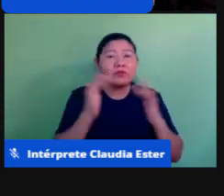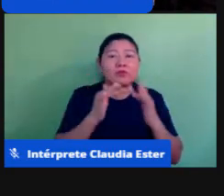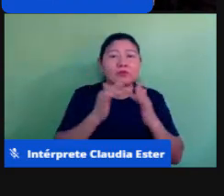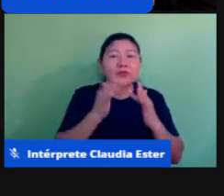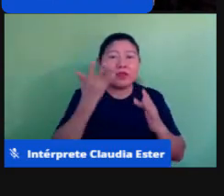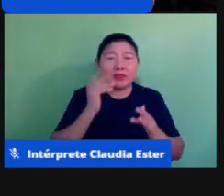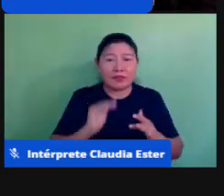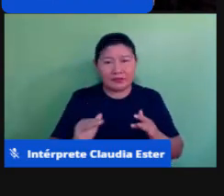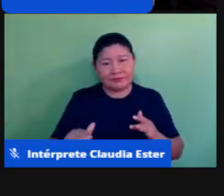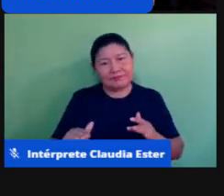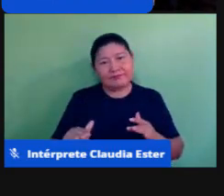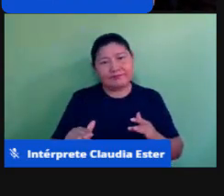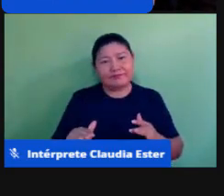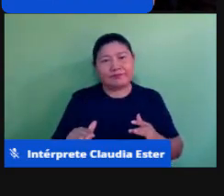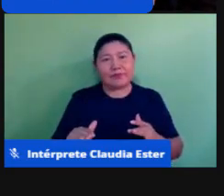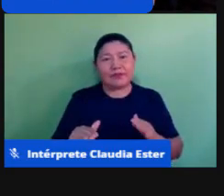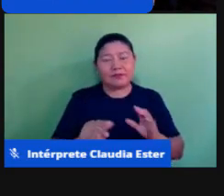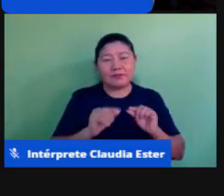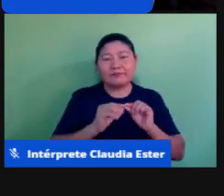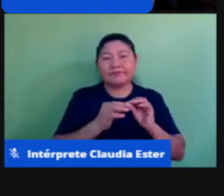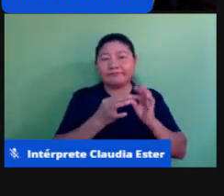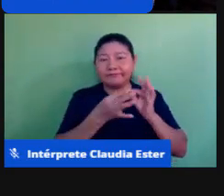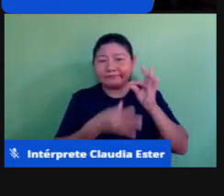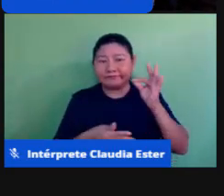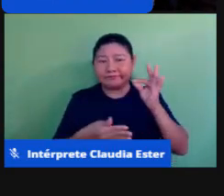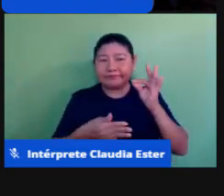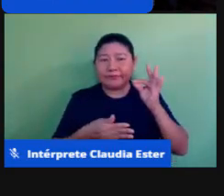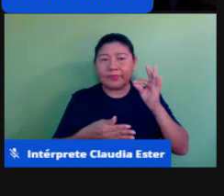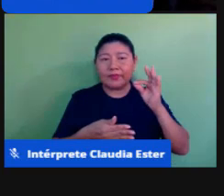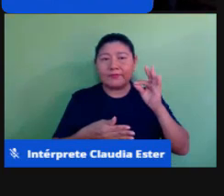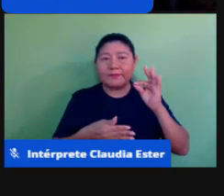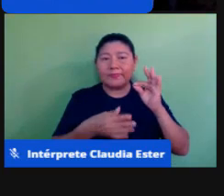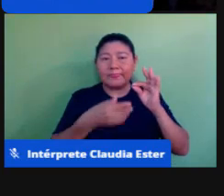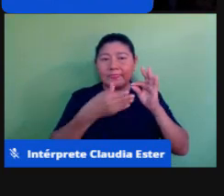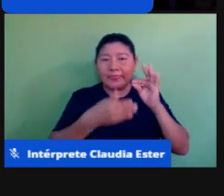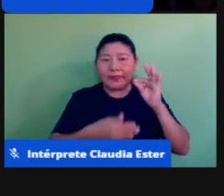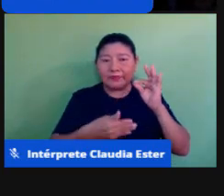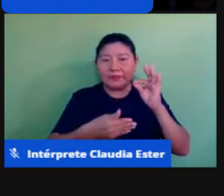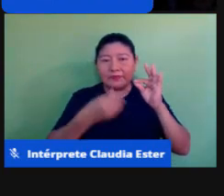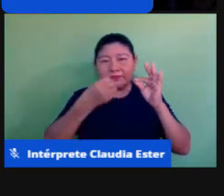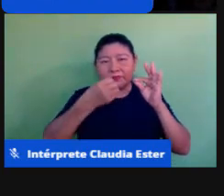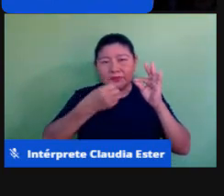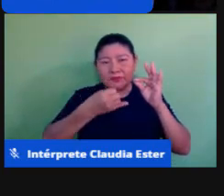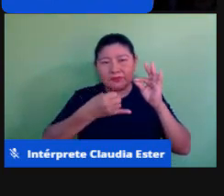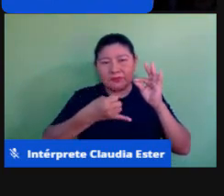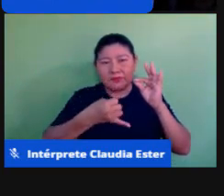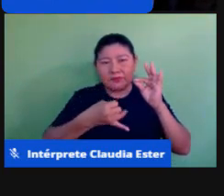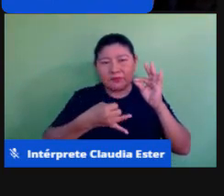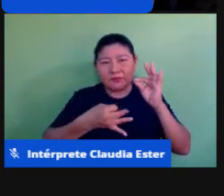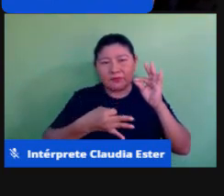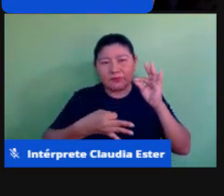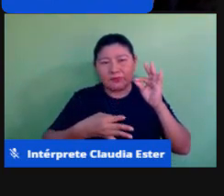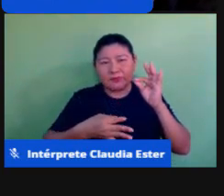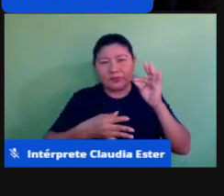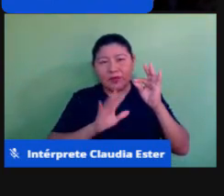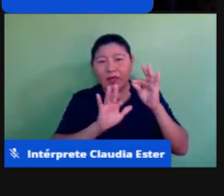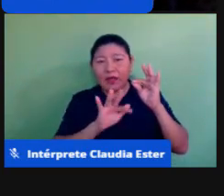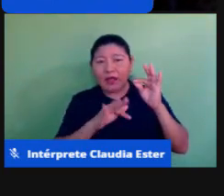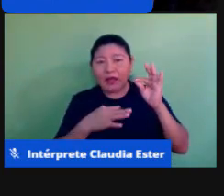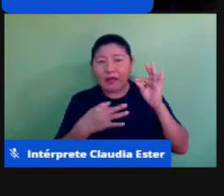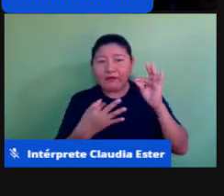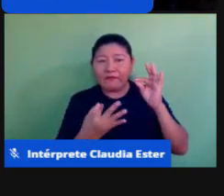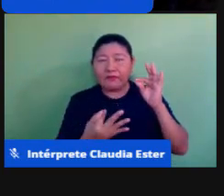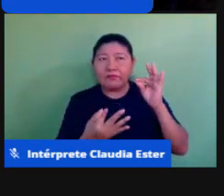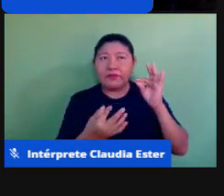aqui embaixo, para que serve, Vanessa? Esse espaço é para você ir relatando diariamente, conforme a família entrar em contato com